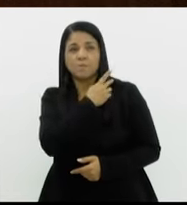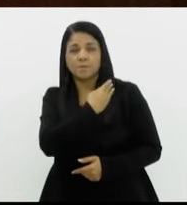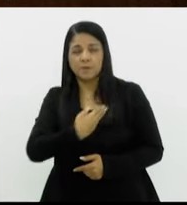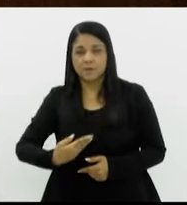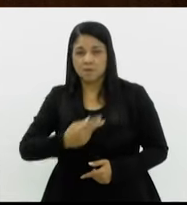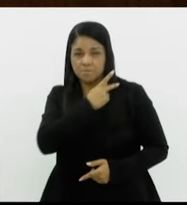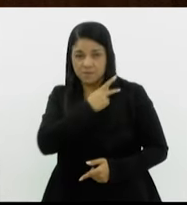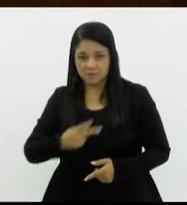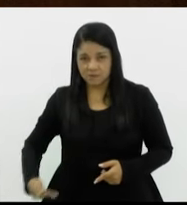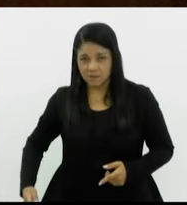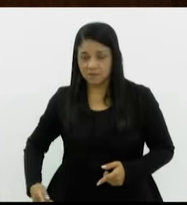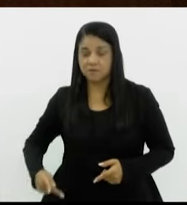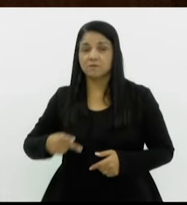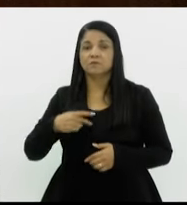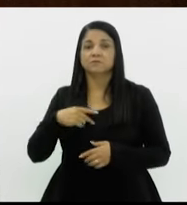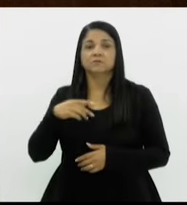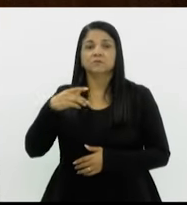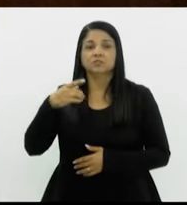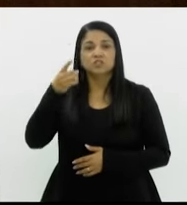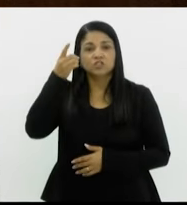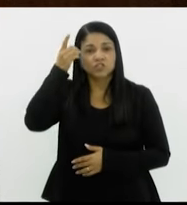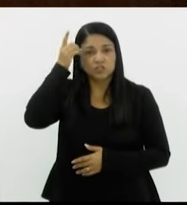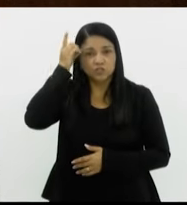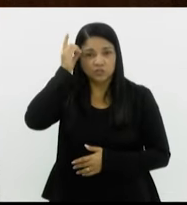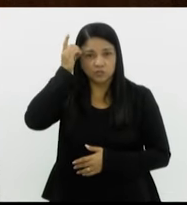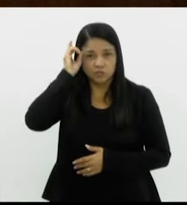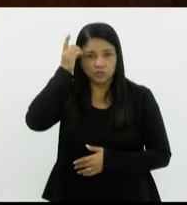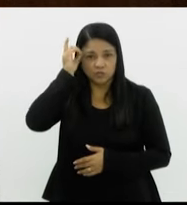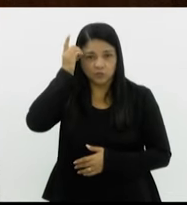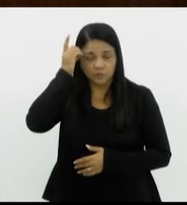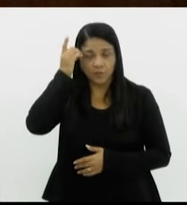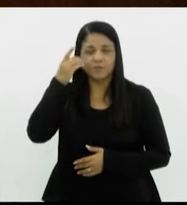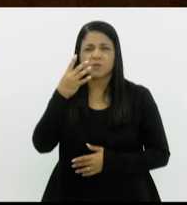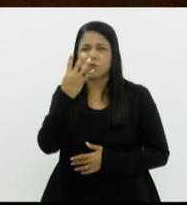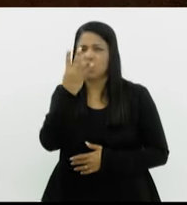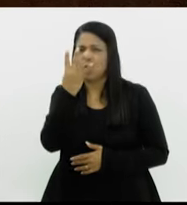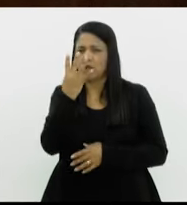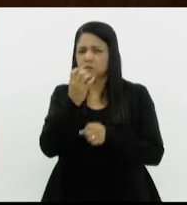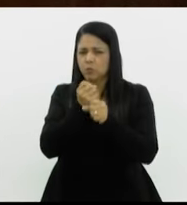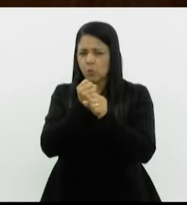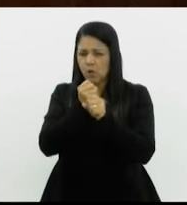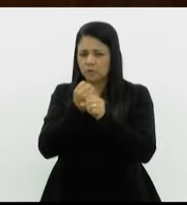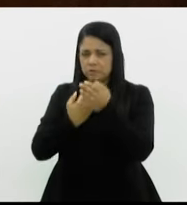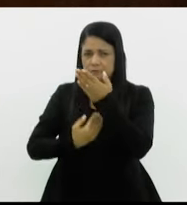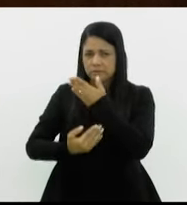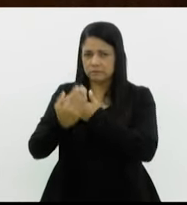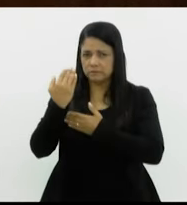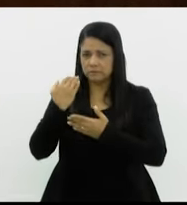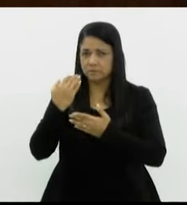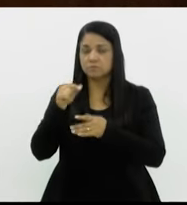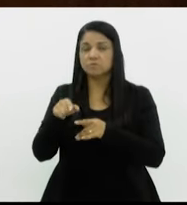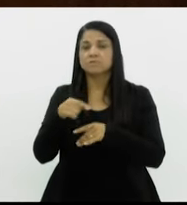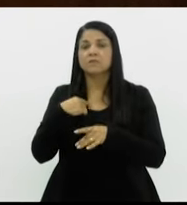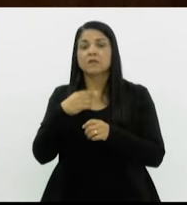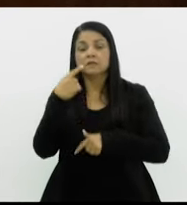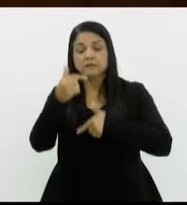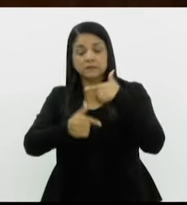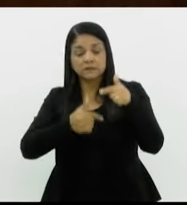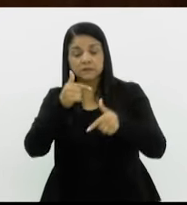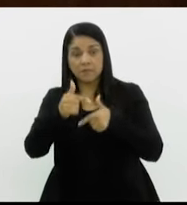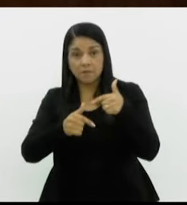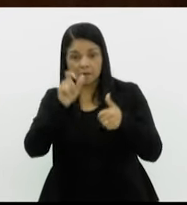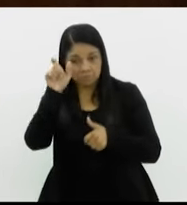Rousseff. E, há 4 anos, aproximadamente, trabalha ela aqui